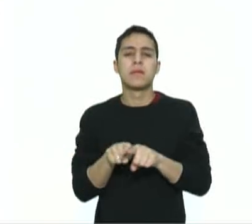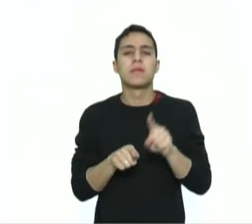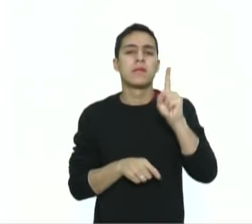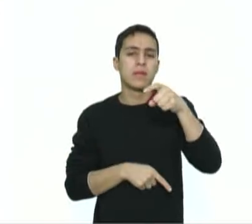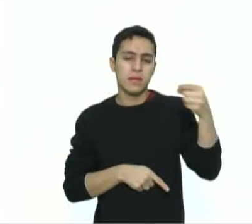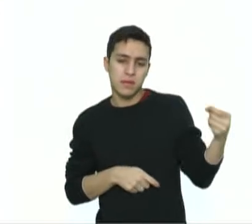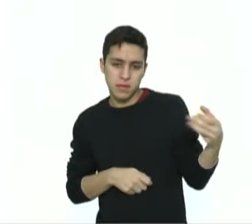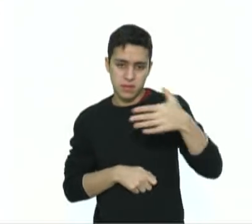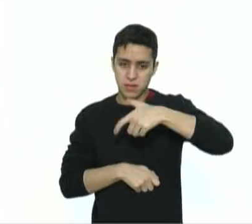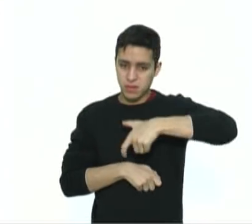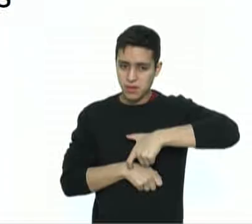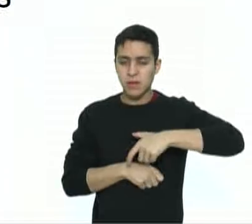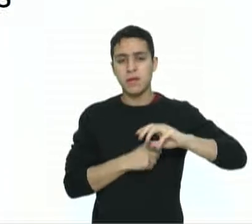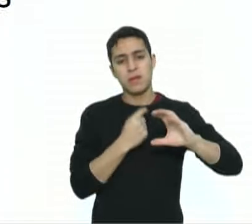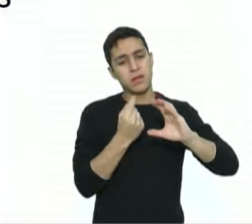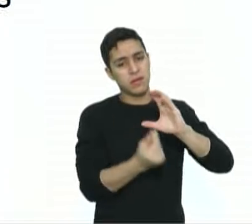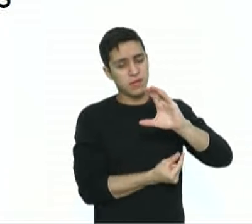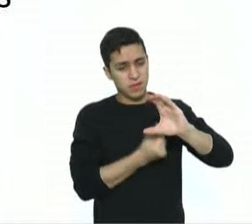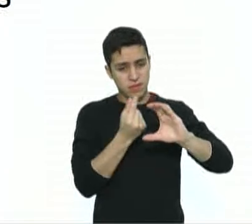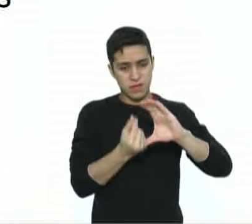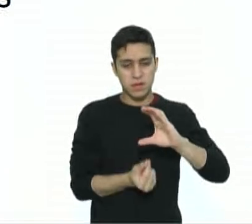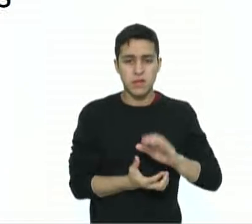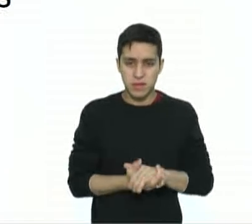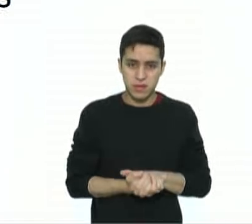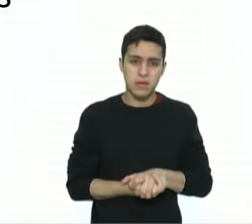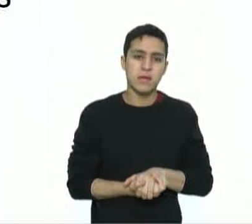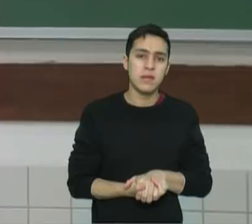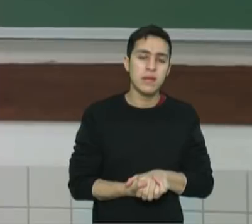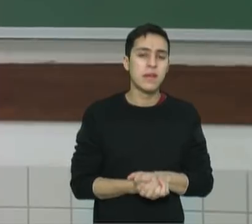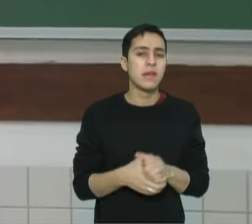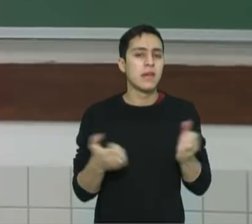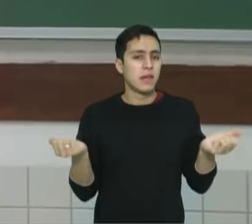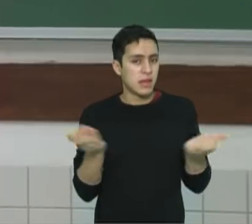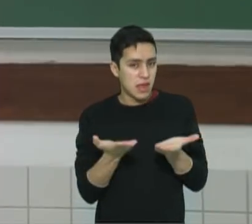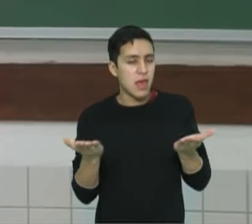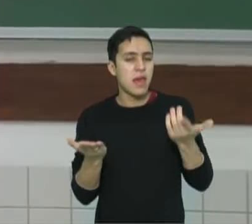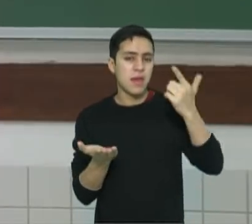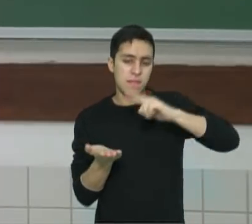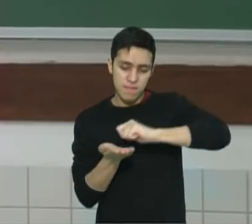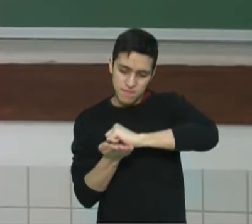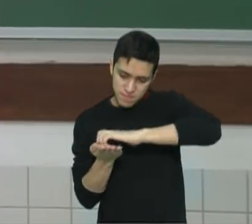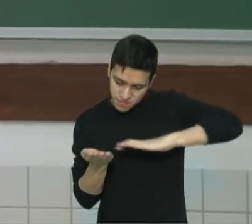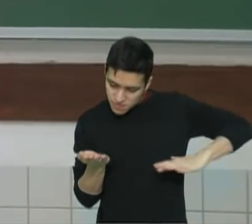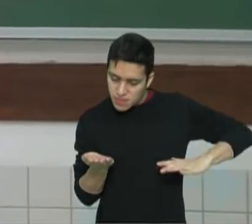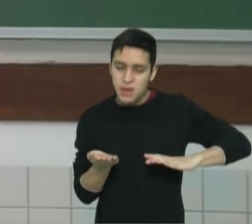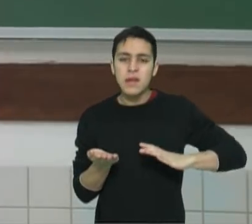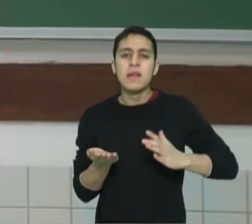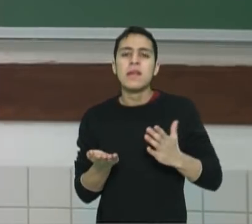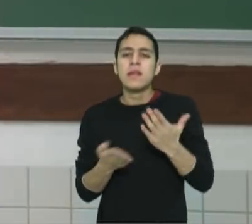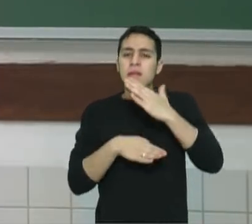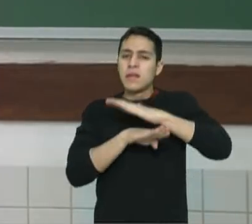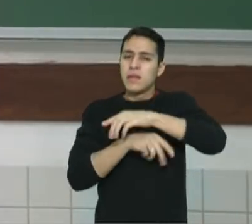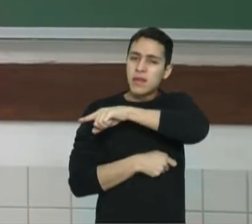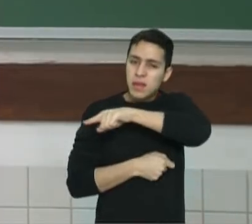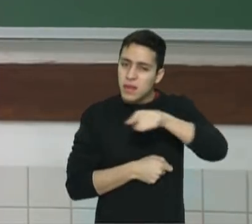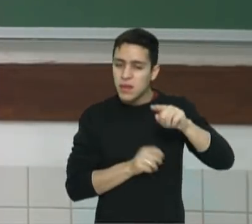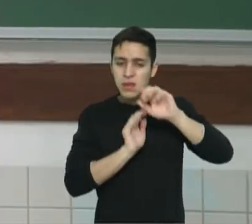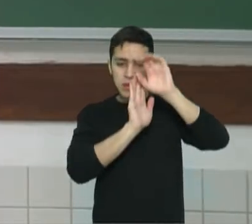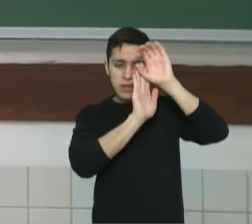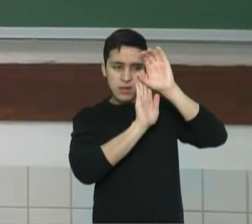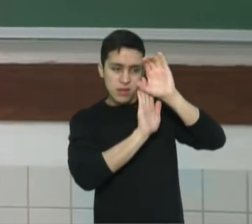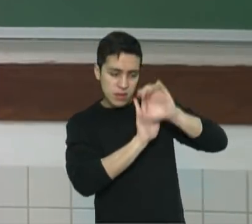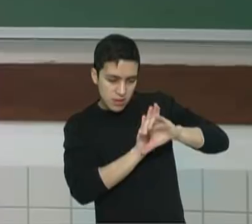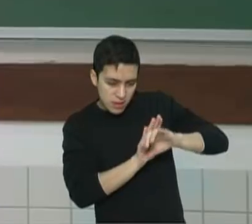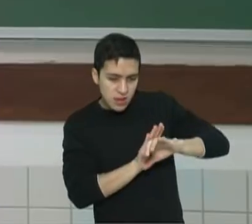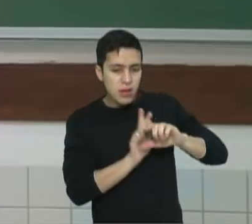novo momento capitalista. Agora vamos fazer mais uma atividadezinha para dar essa noção de